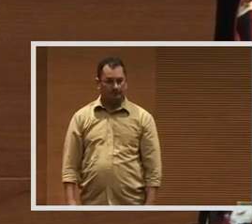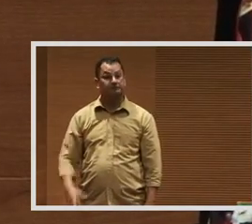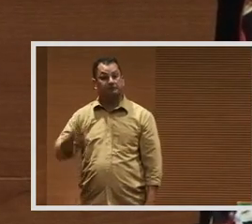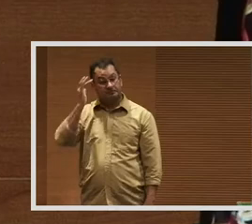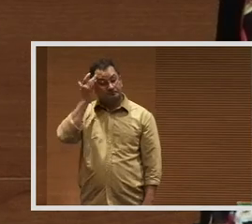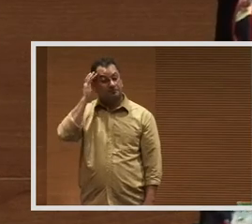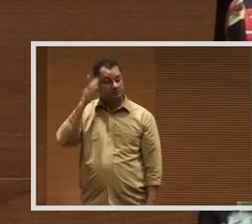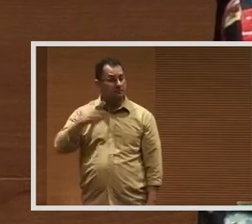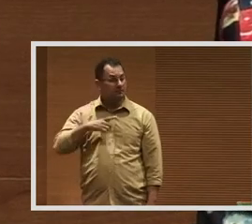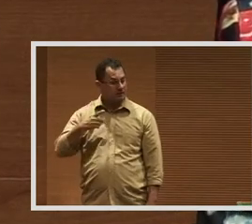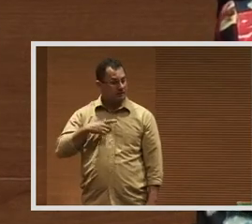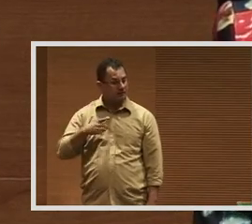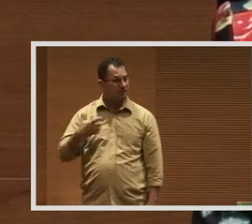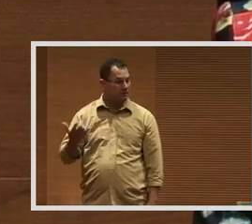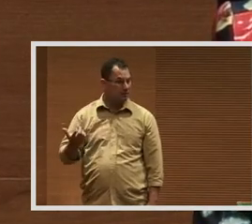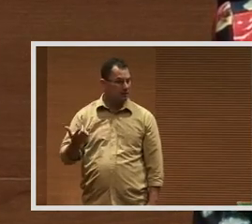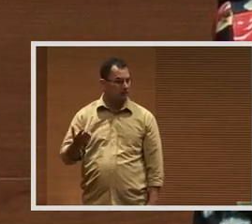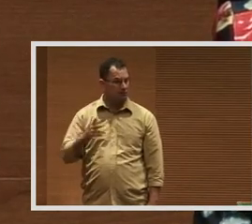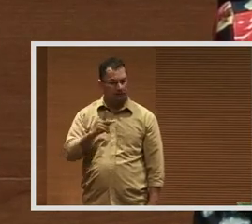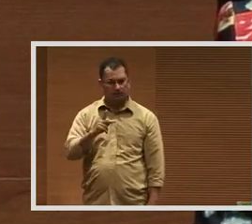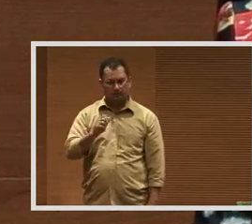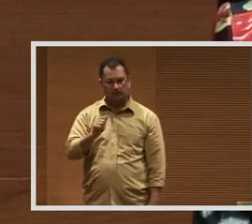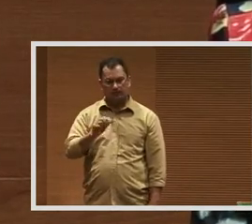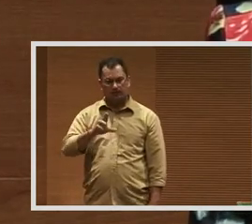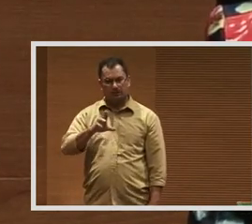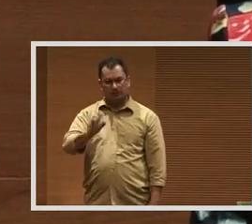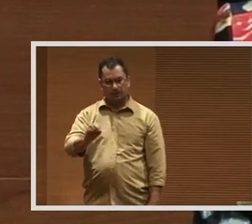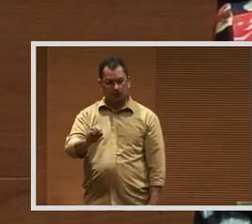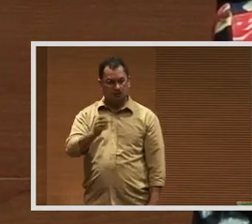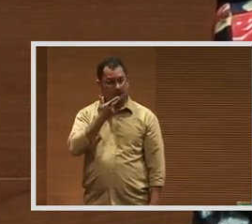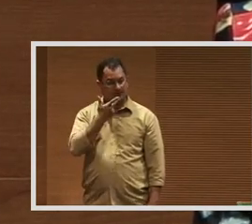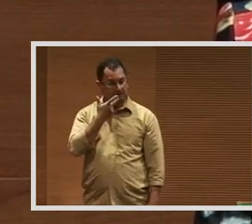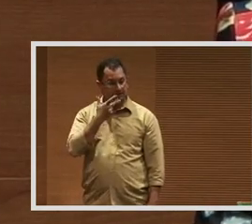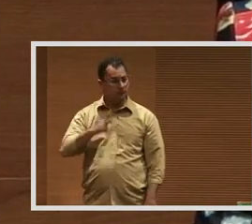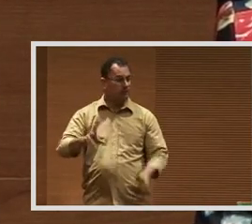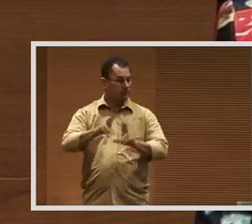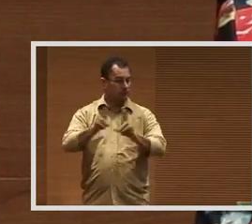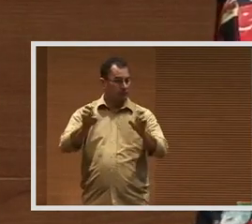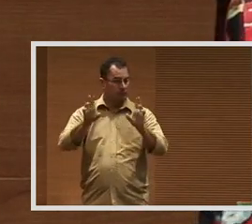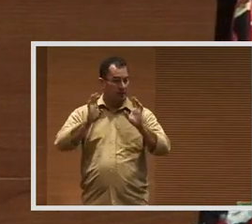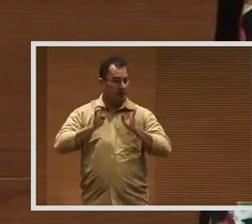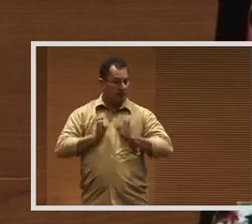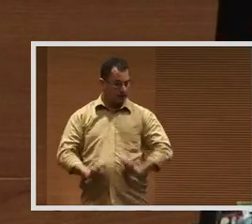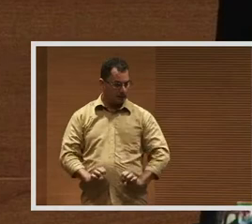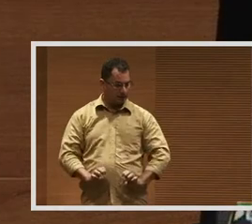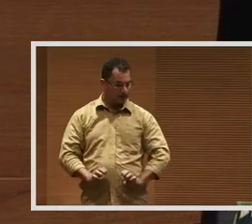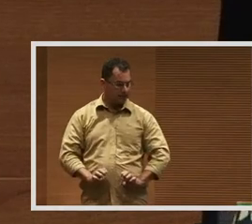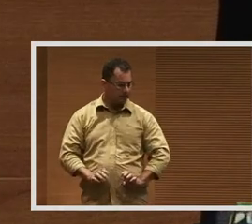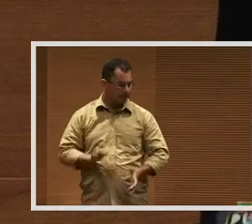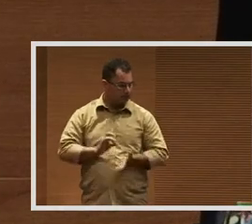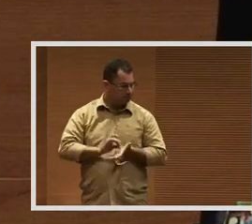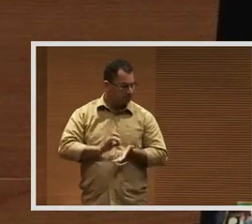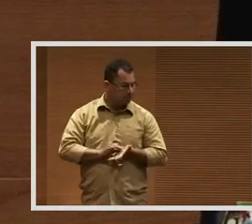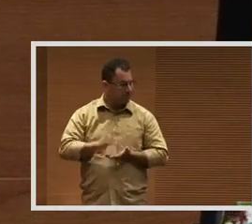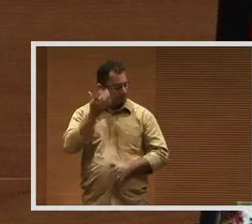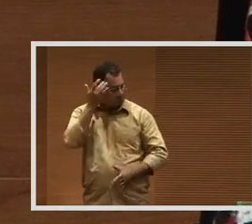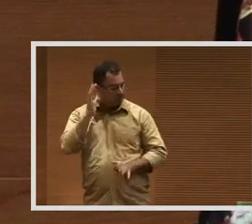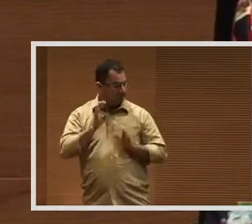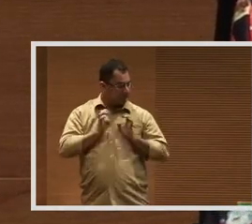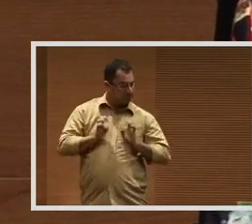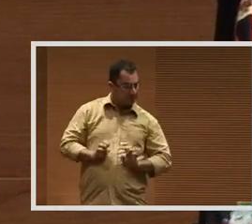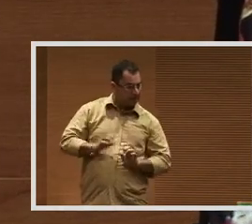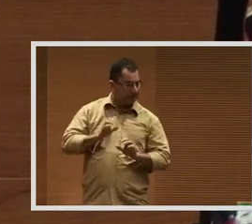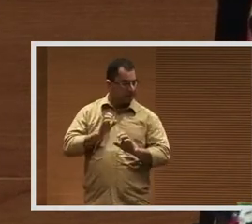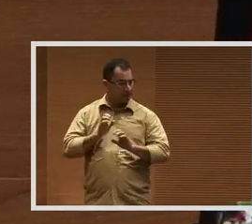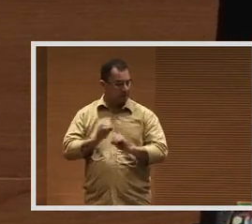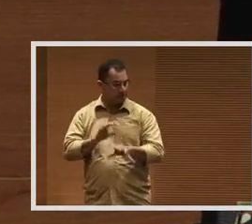Acho que tem uma questão, o Paulo estava falando de ética, Eu acho que ética a gente não